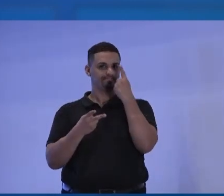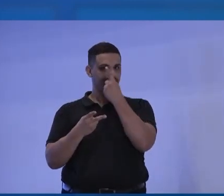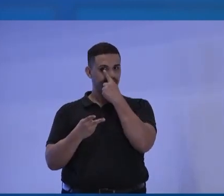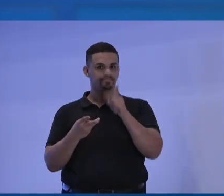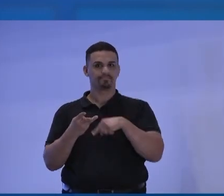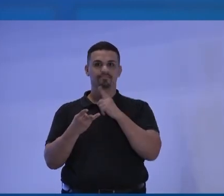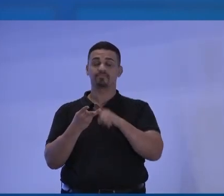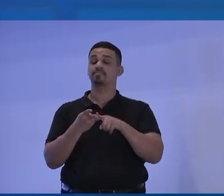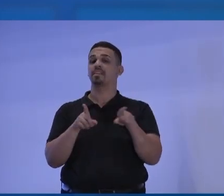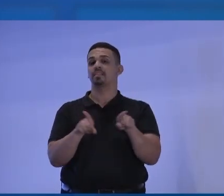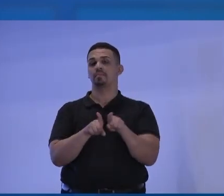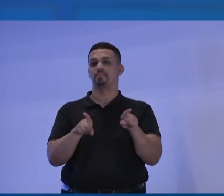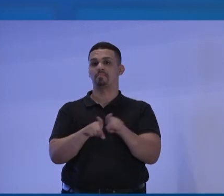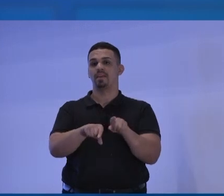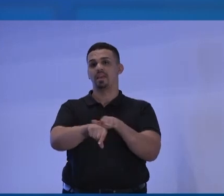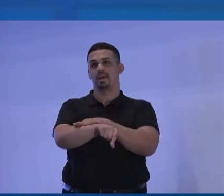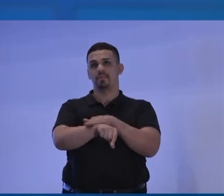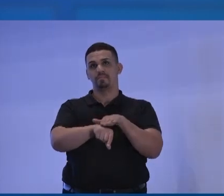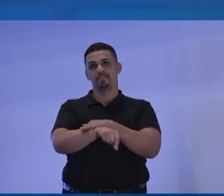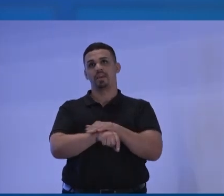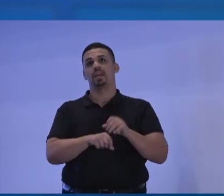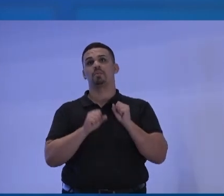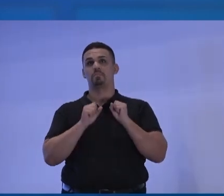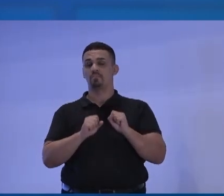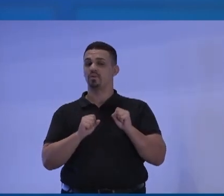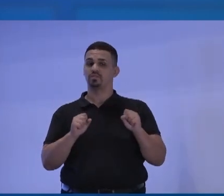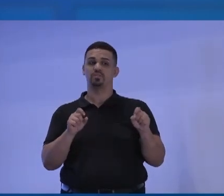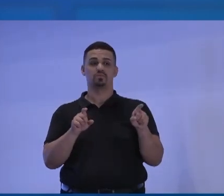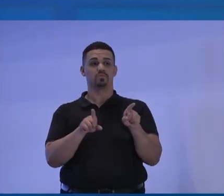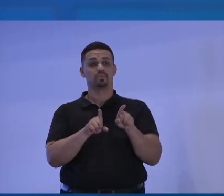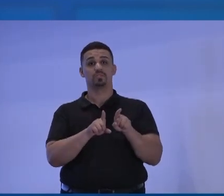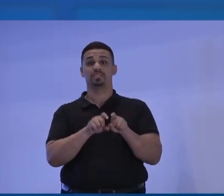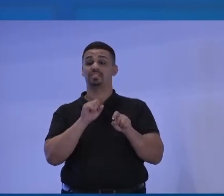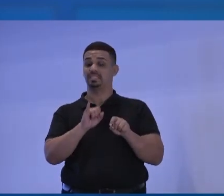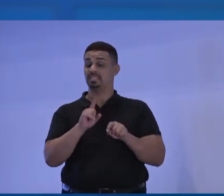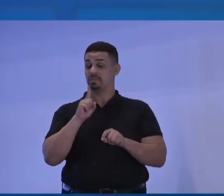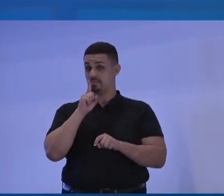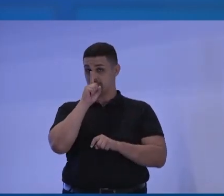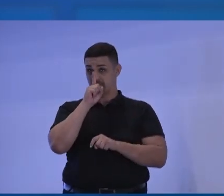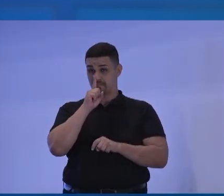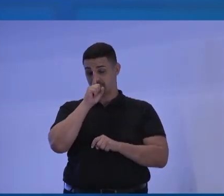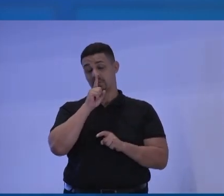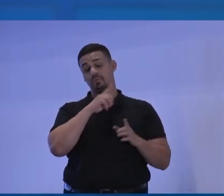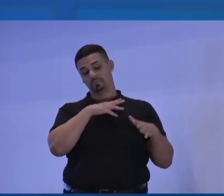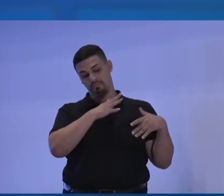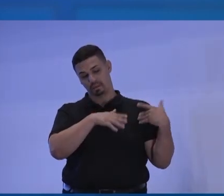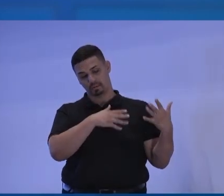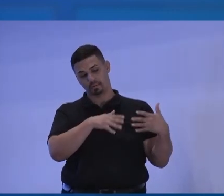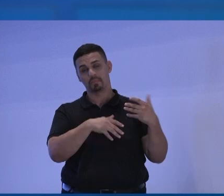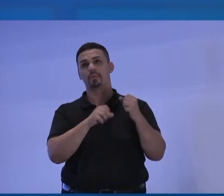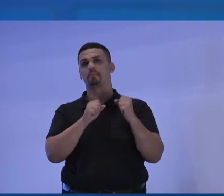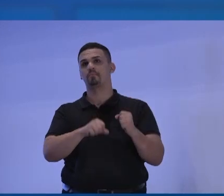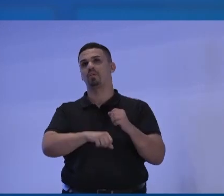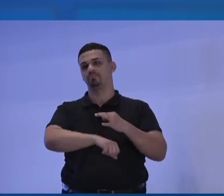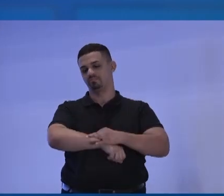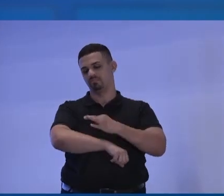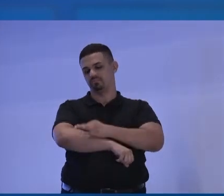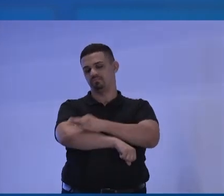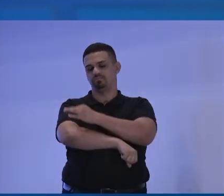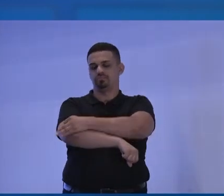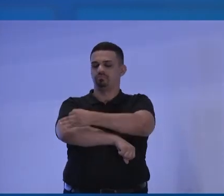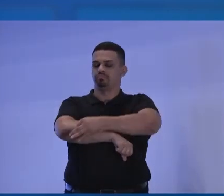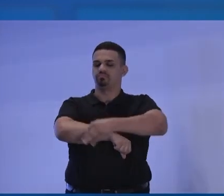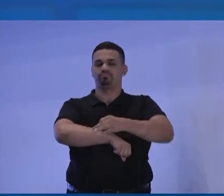para a formação de nódulos de consistência fibroelástica, mas nesse caso, visualmente,